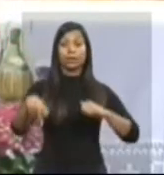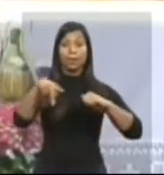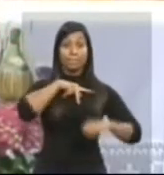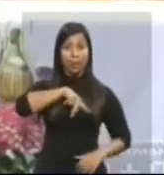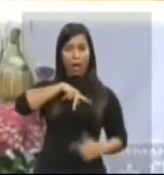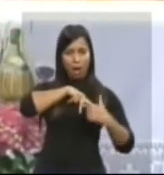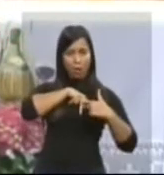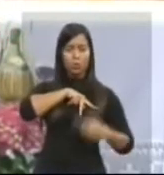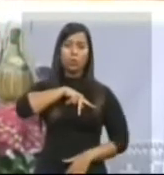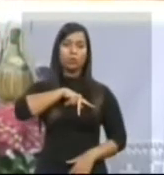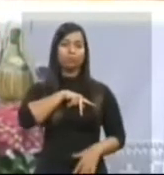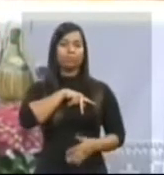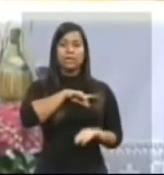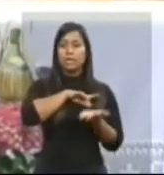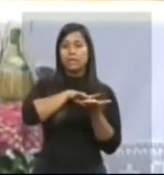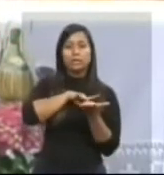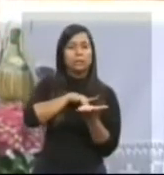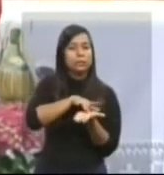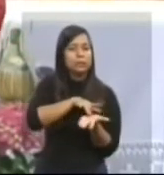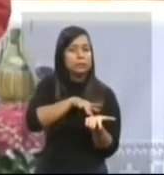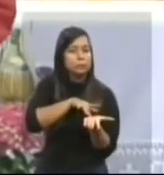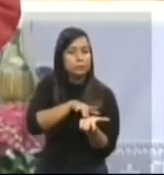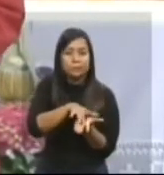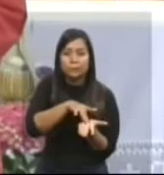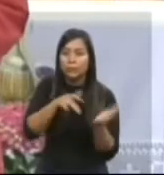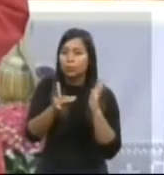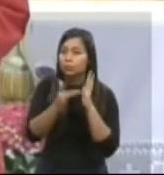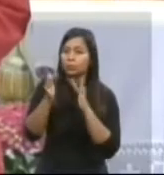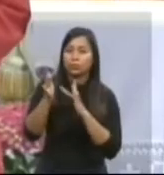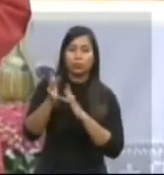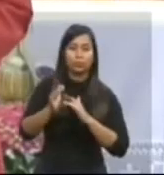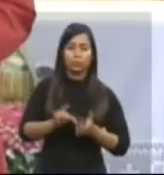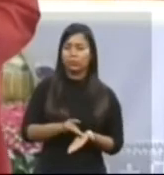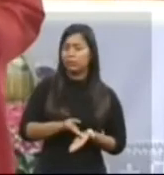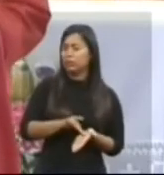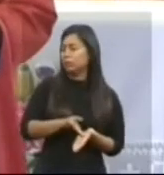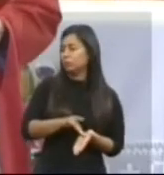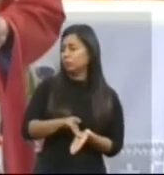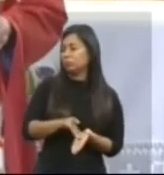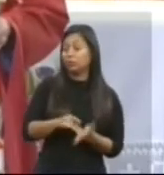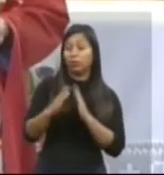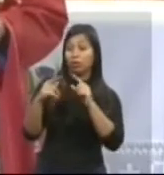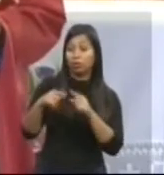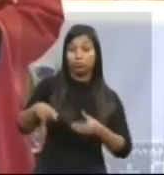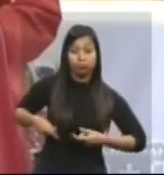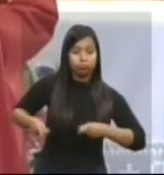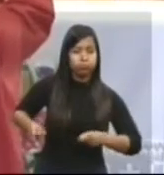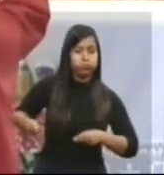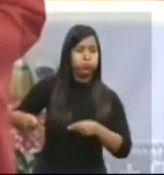Paulo era inimigo ferrenho de Jesus Cristo e perseguidor da